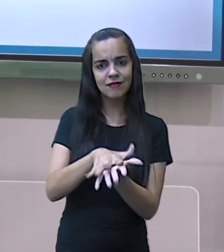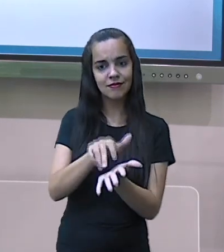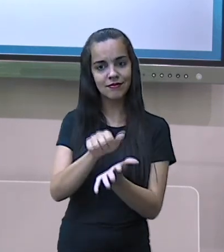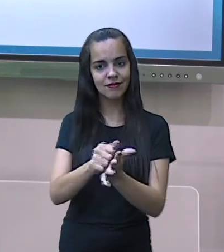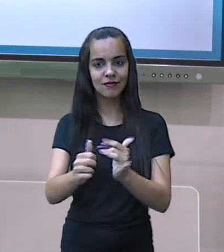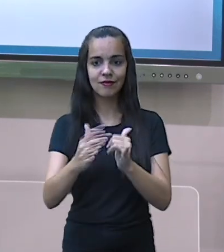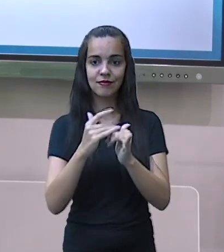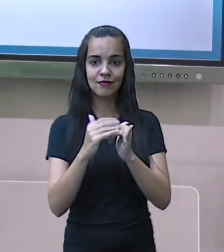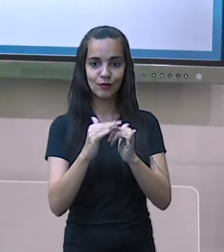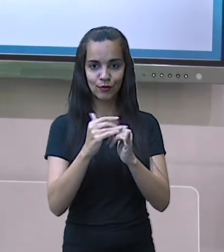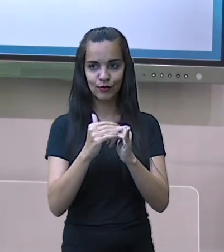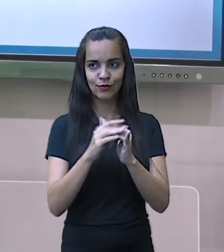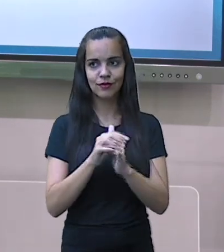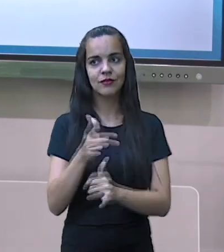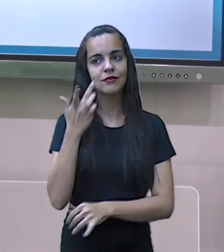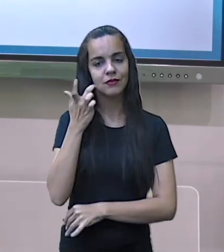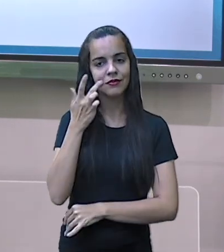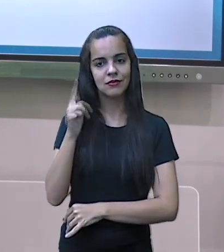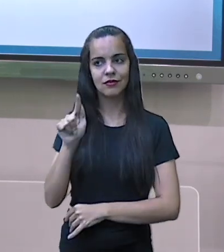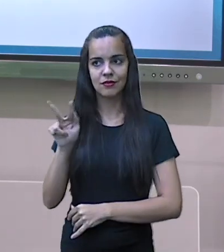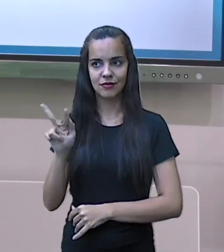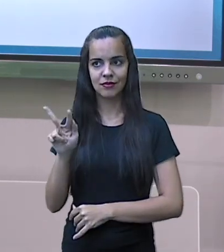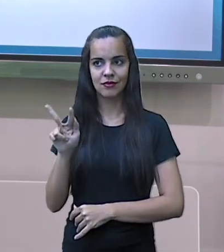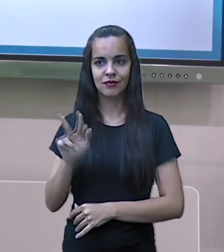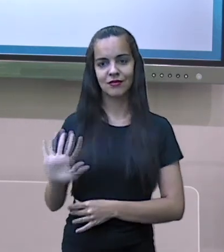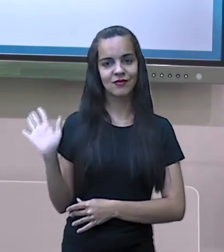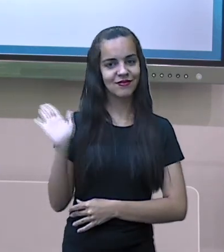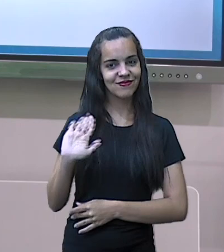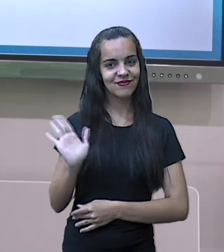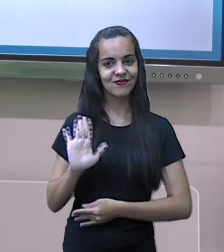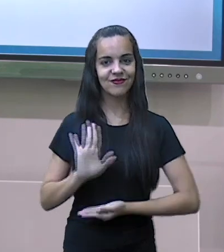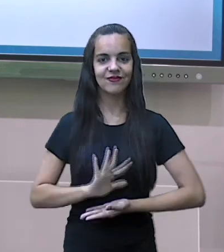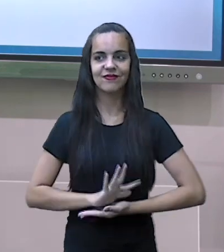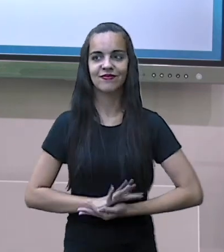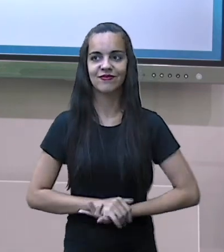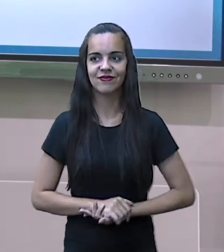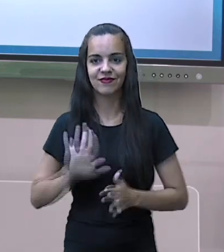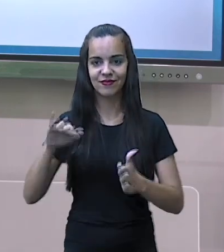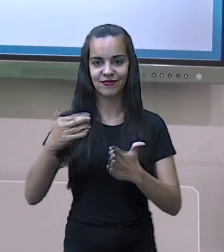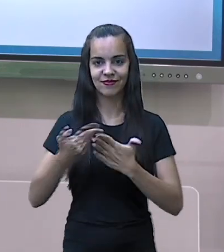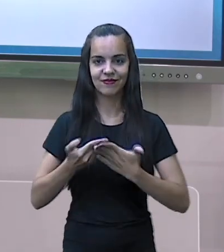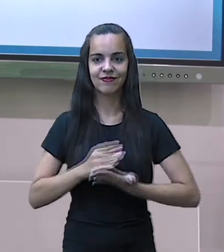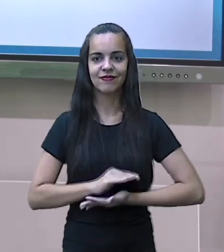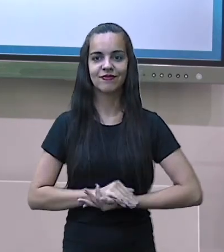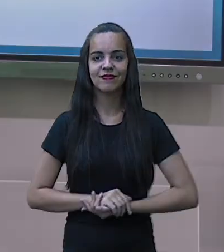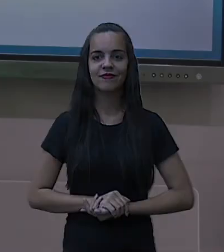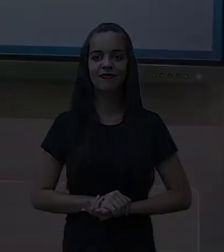inscreva no nosso canal do YouTube, SMED GV. Tchau, tchau, até a próxima.